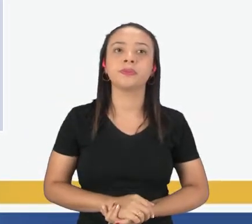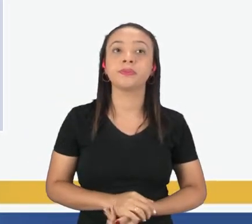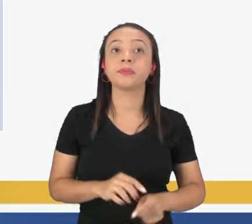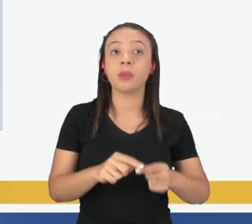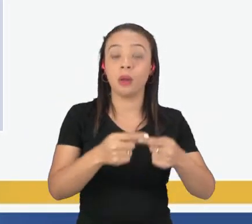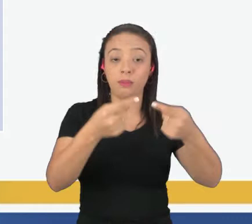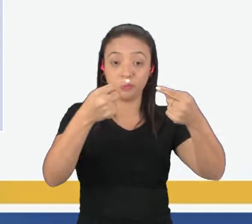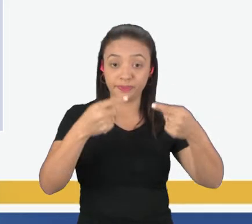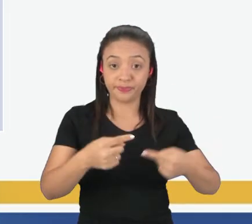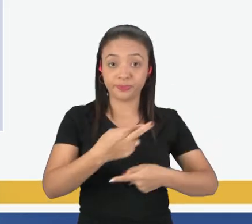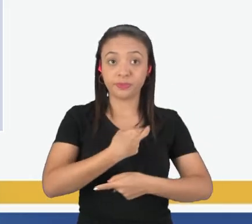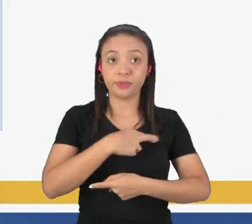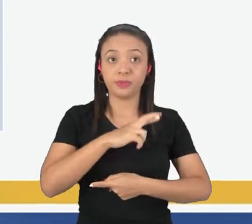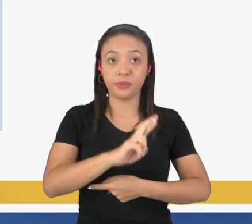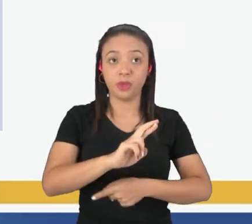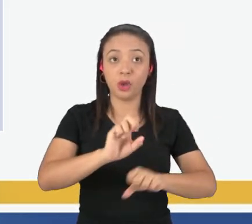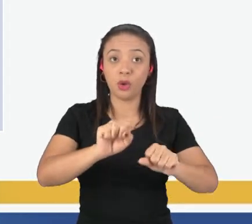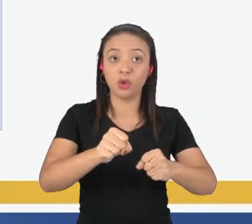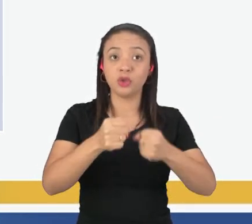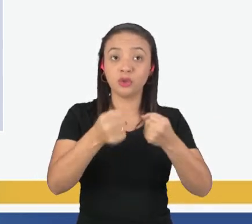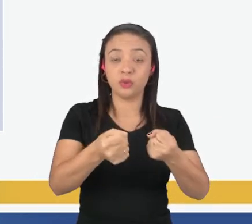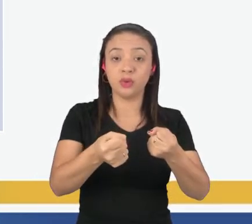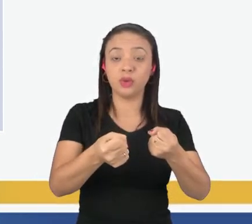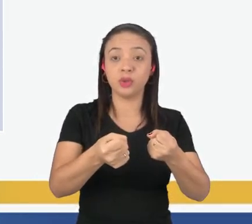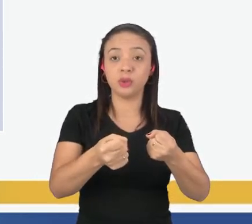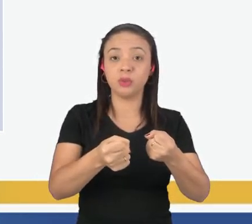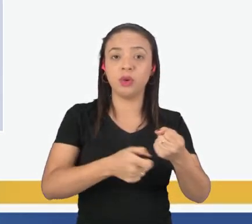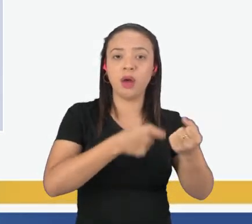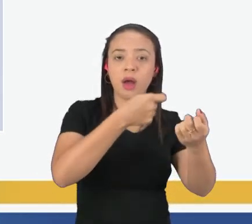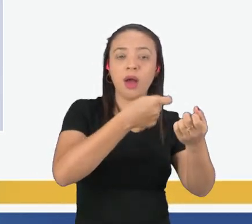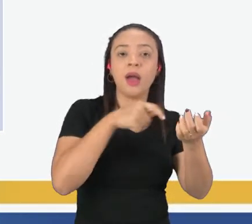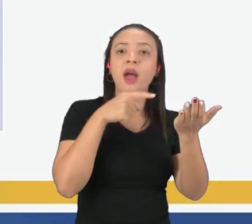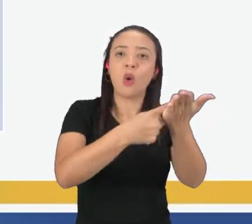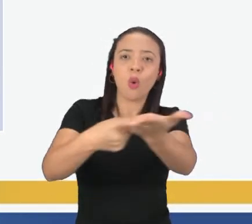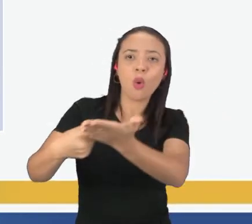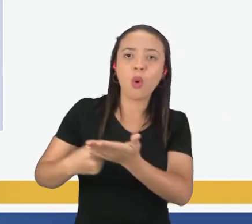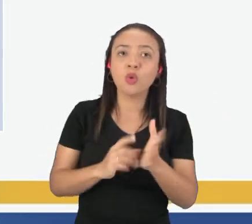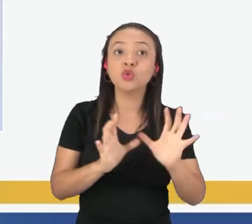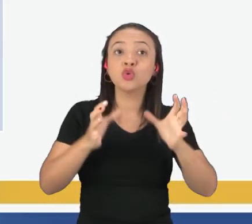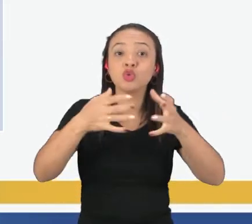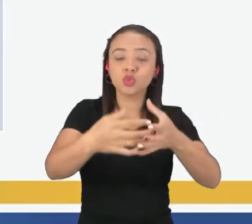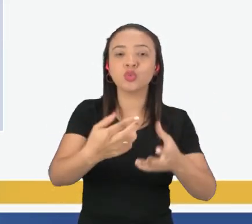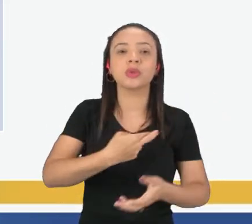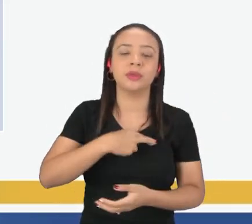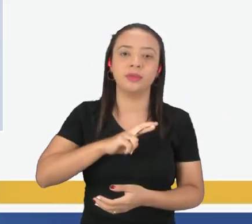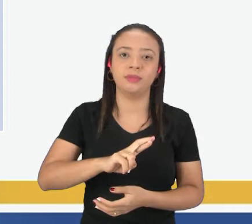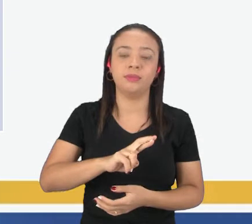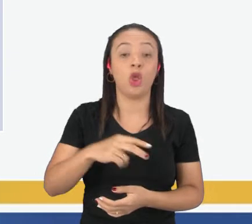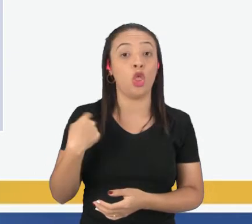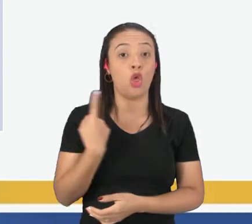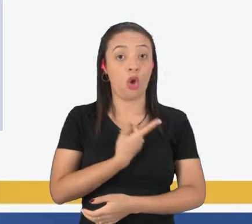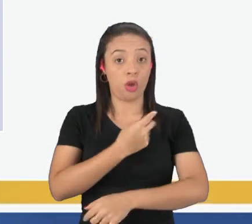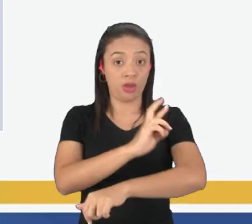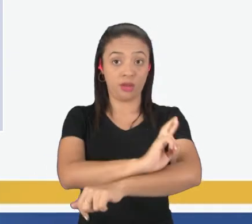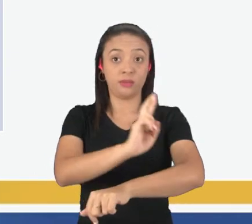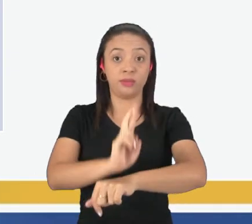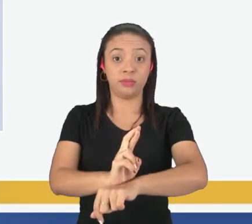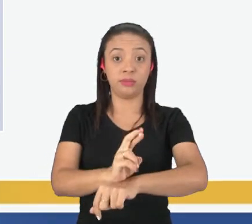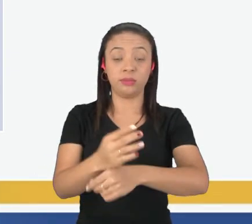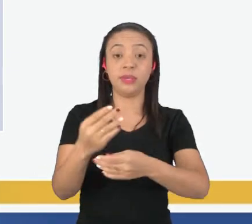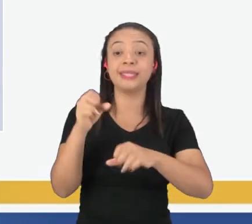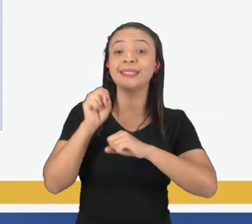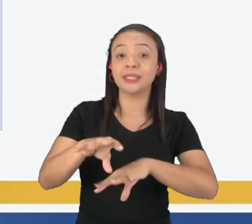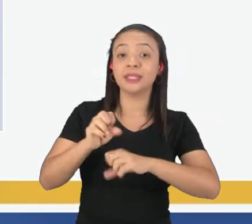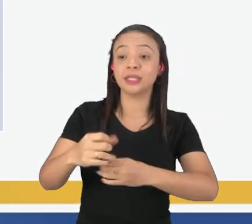na categoria religião, esforço por ações conjuntas das religiões. A gente, no ensino religioso, a gente ensina